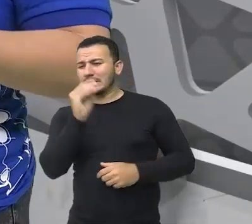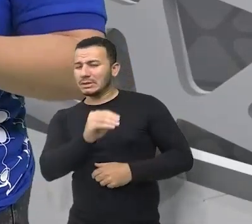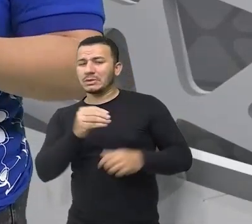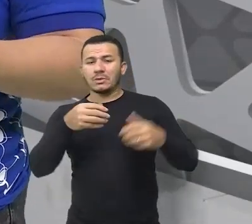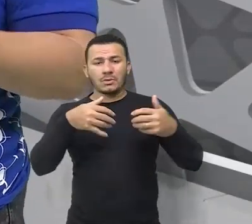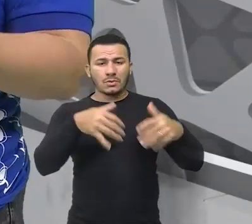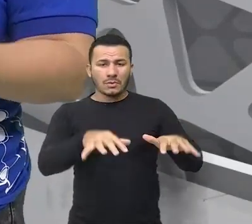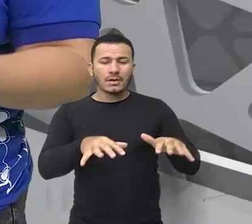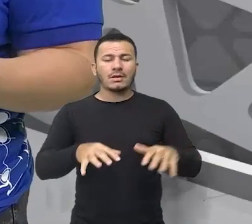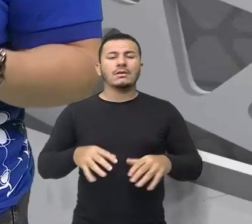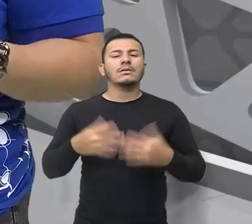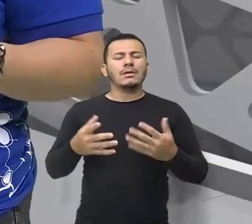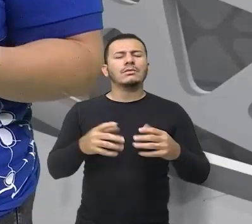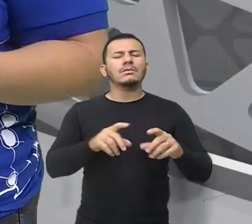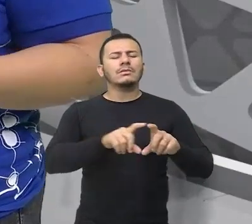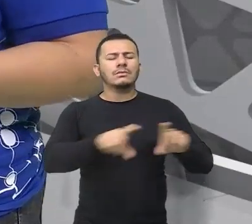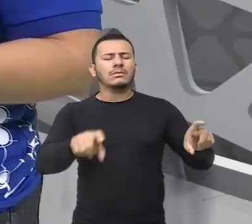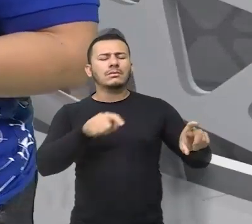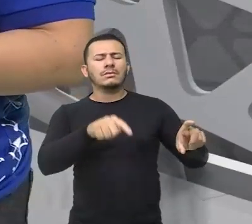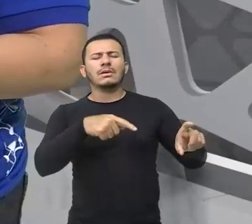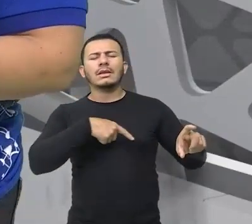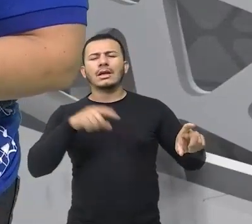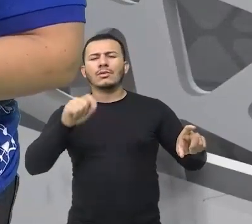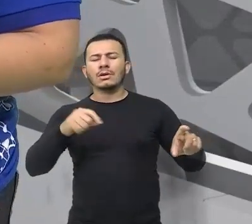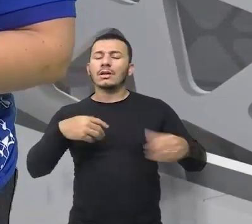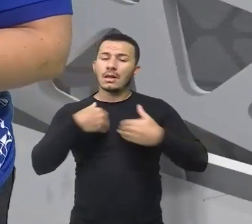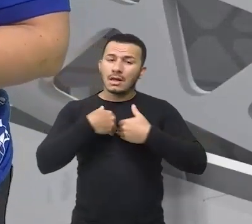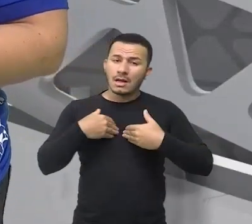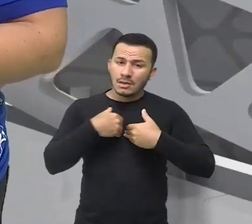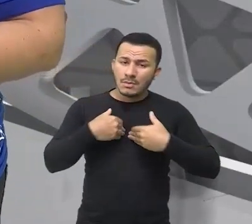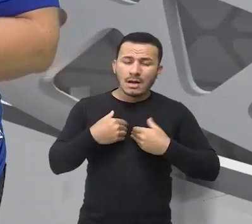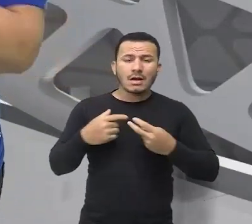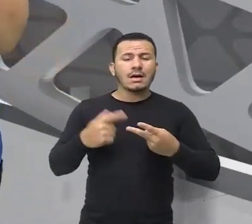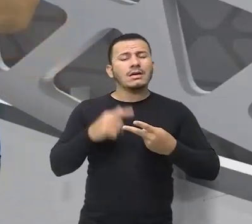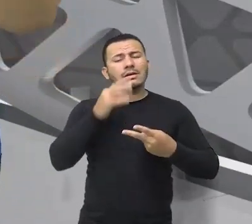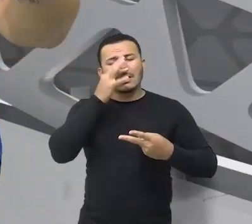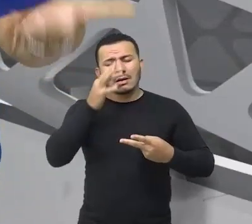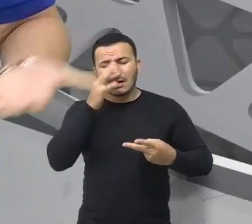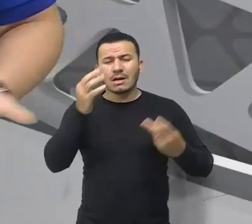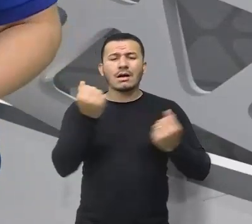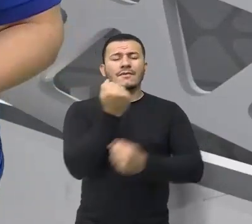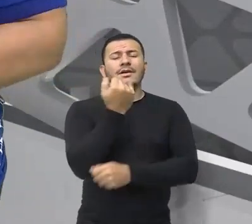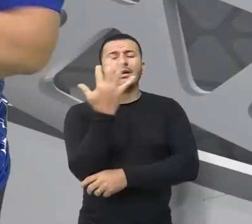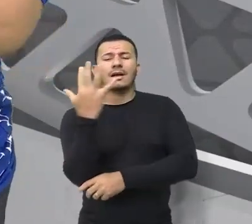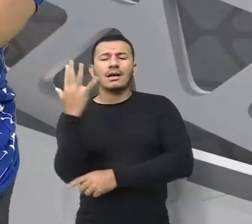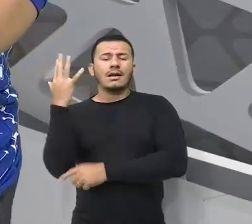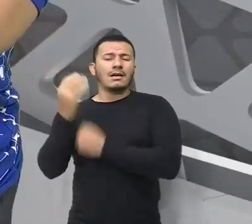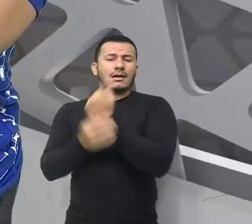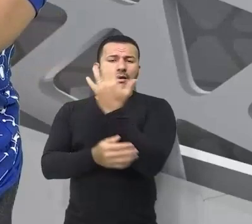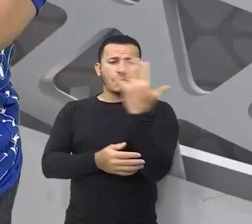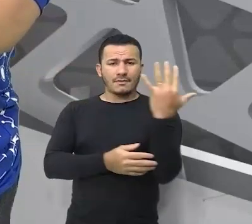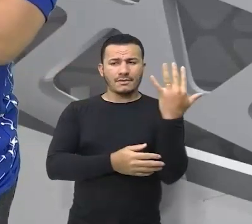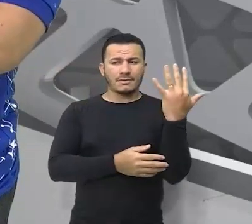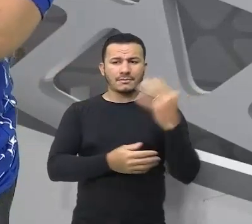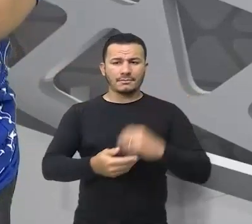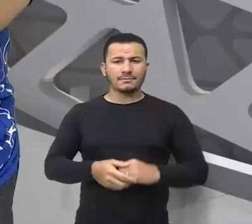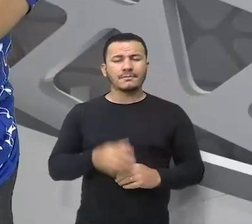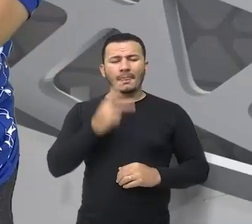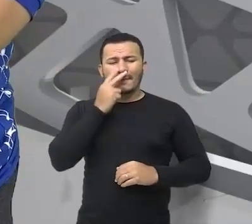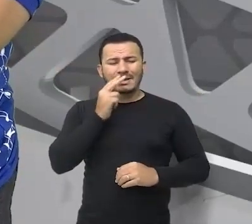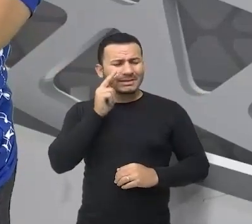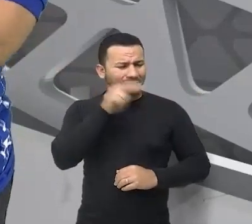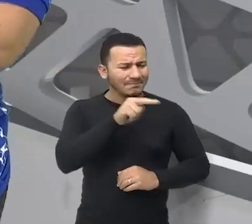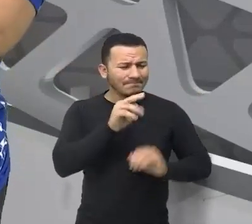é justamente o que contém na floresta amazônica. Animais, plantas, a floresta de um modo geral. Aí, opa, como se